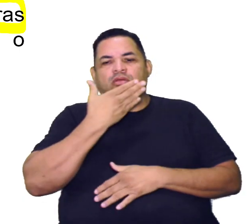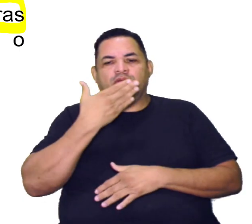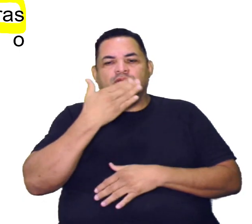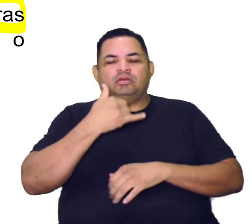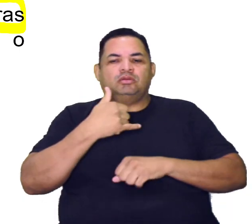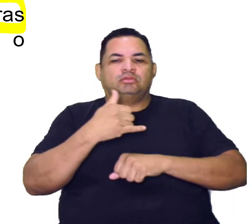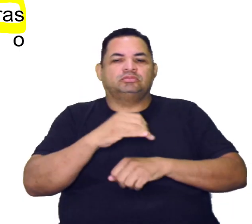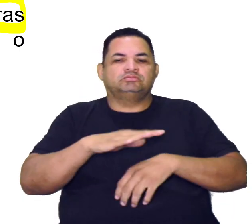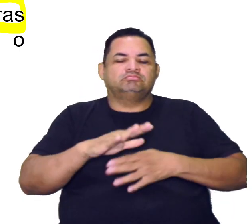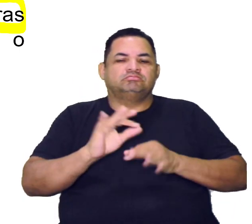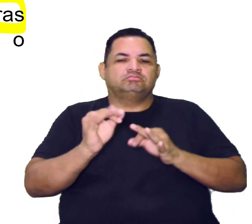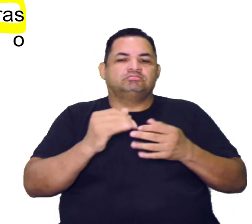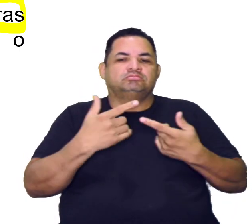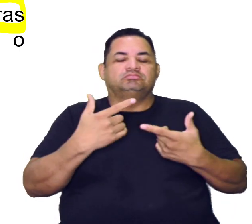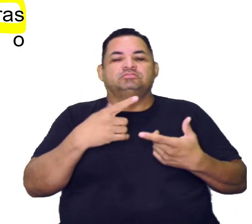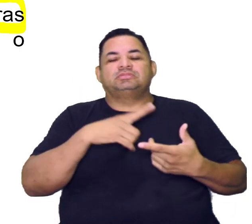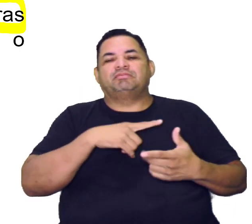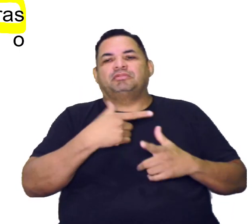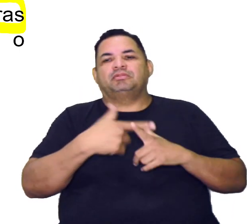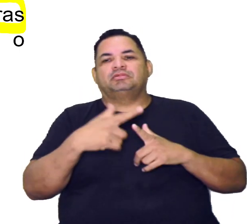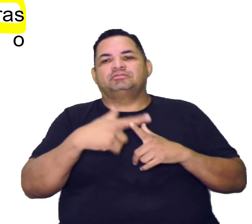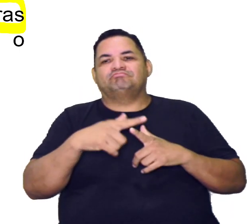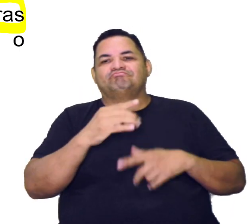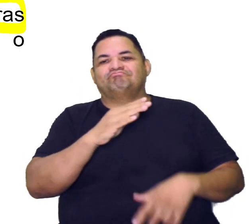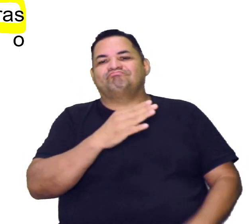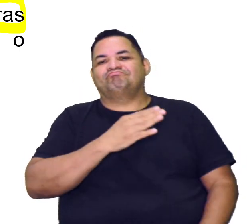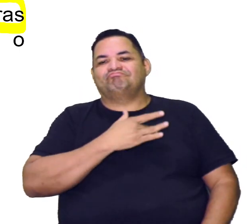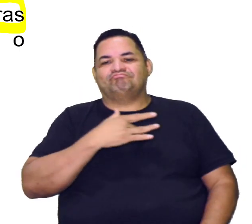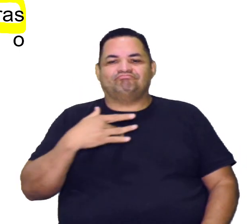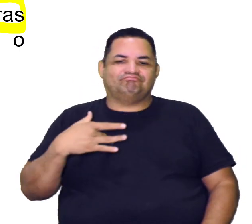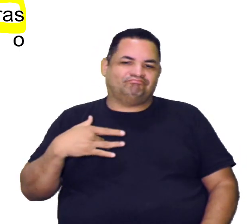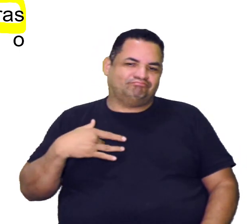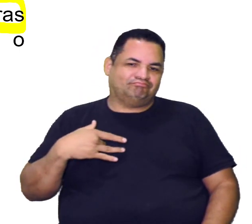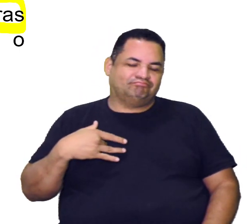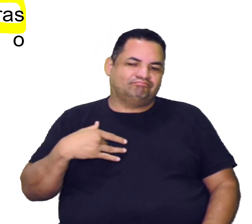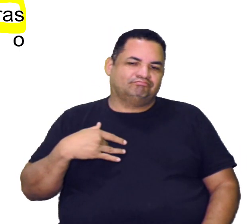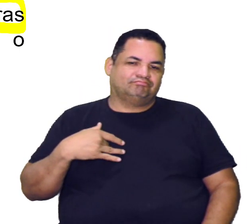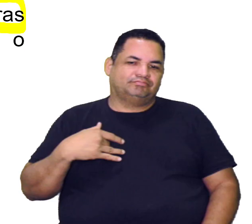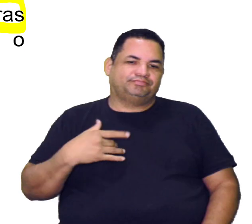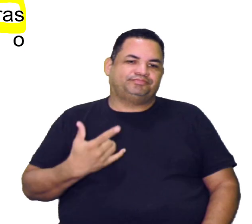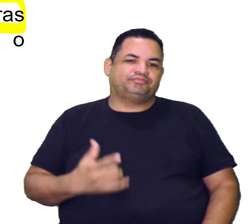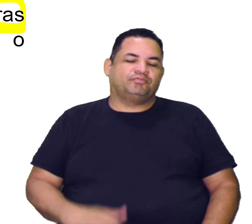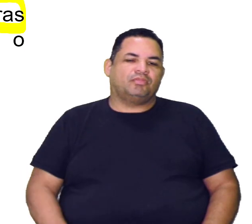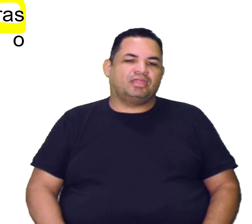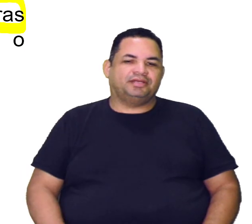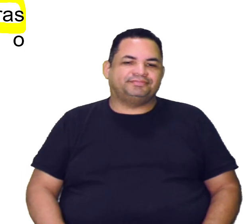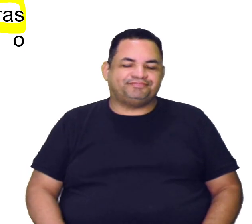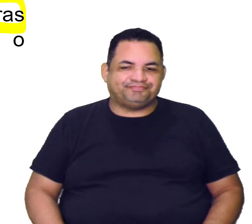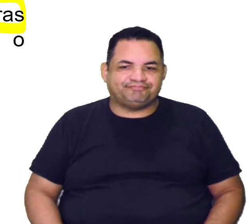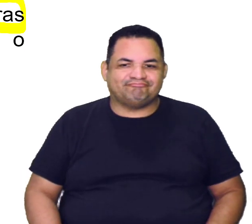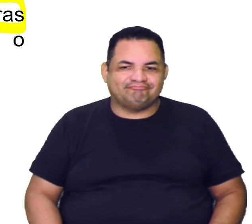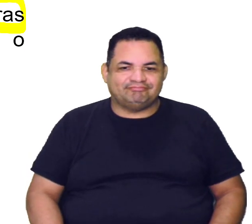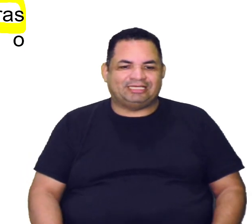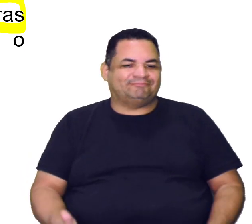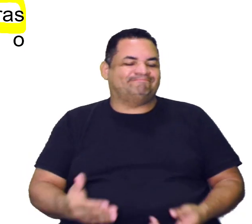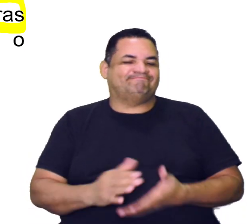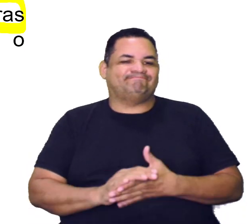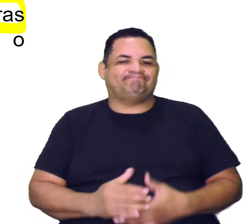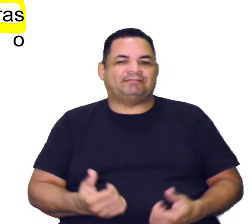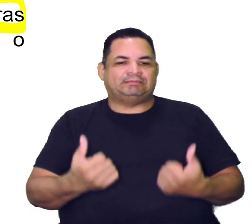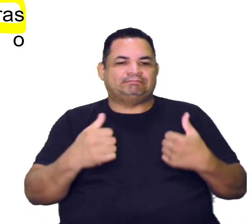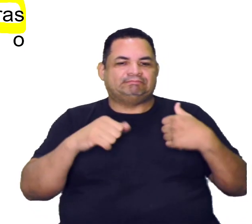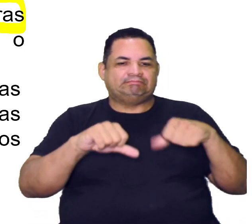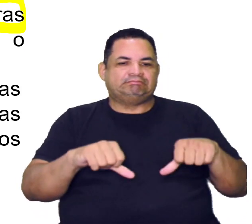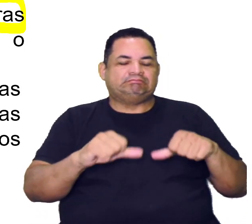vai ser muito prejudicial aí à minha saúde. Vai contribuir mais ainda de forma negativa para esse